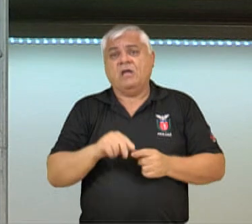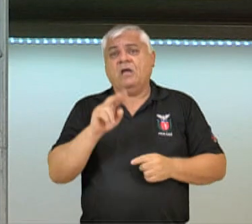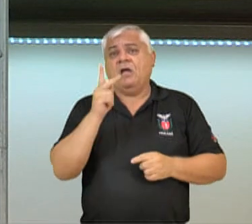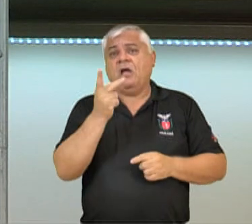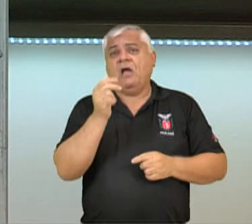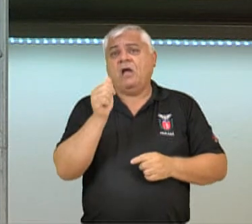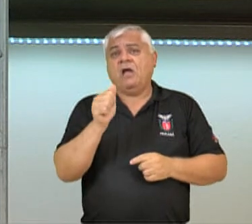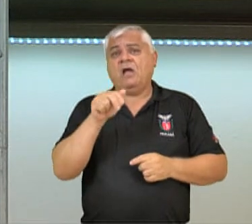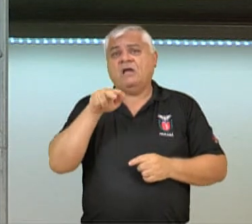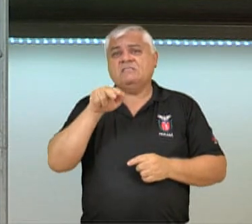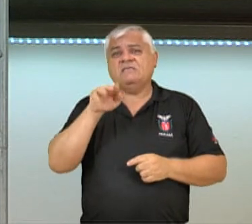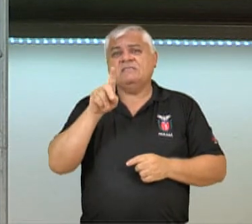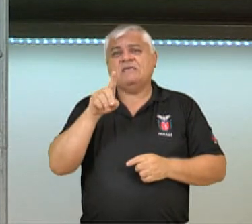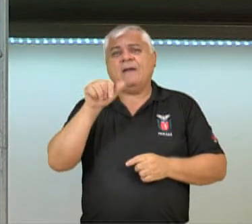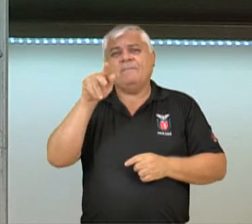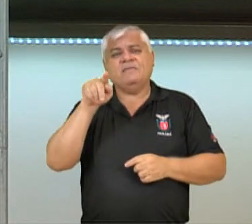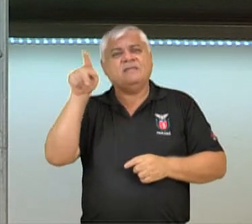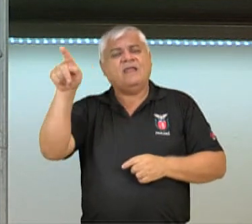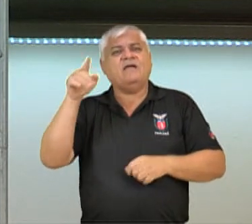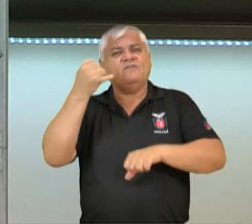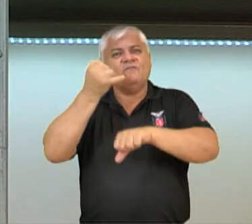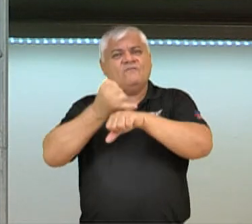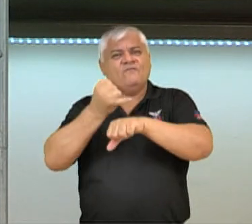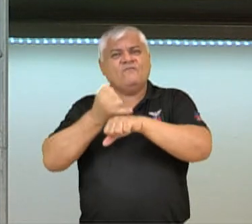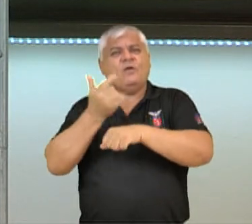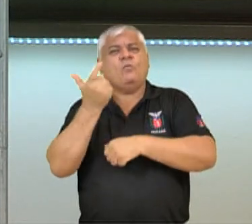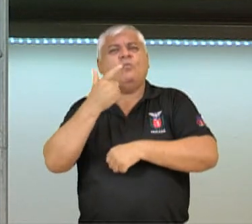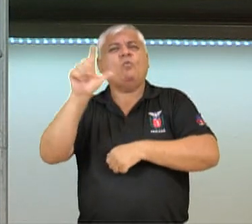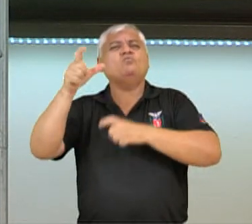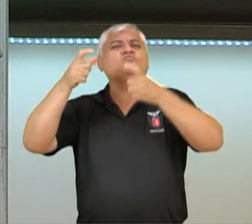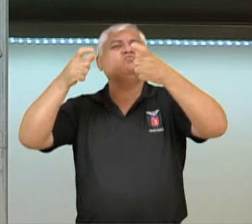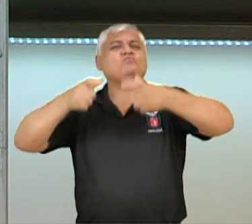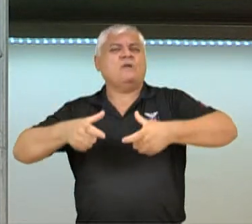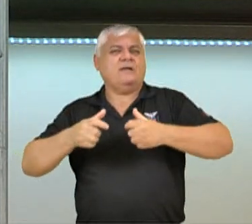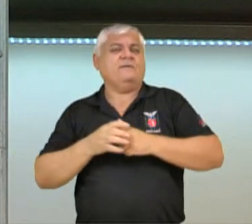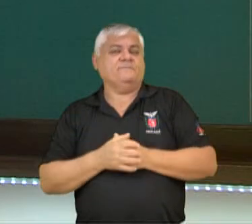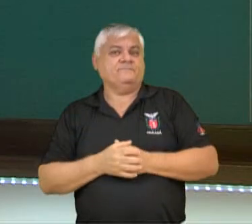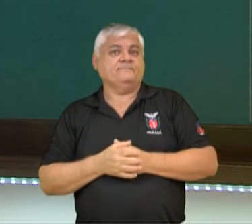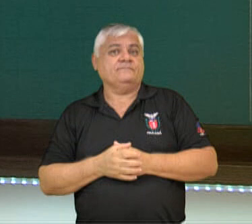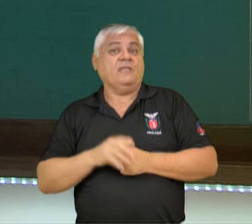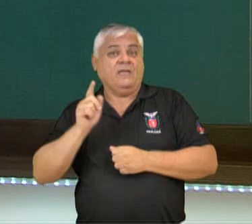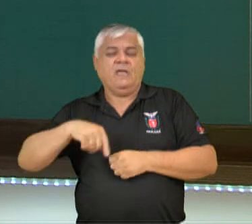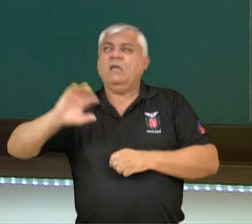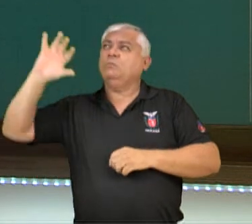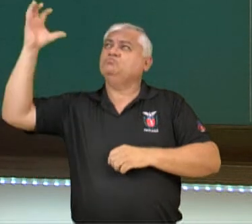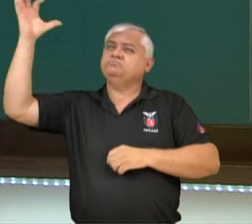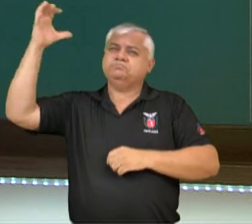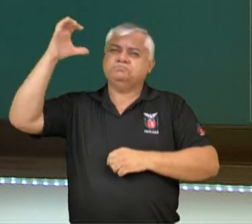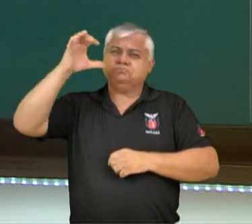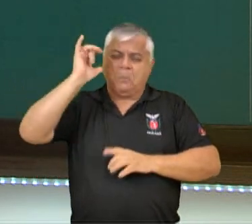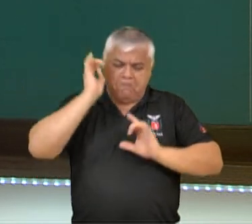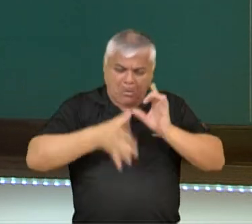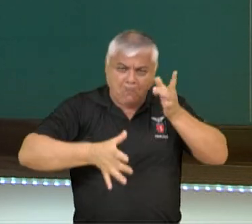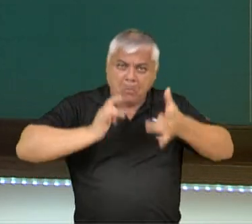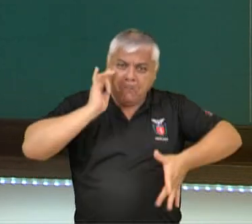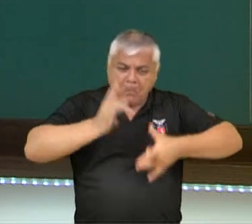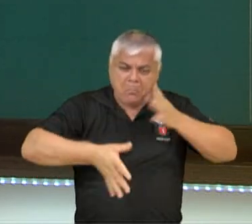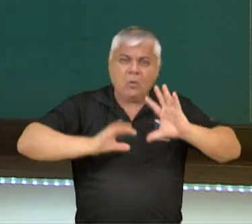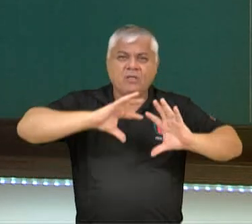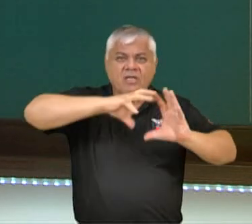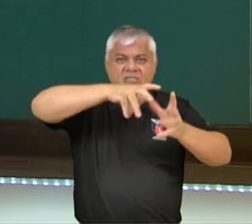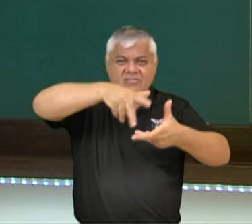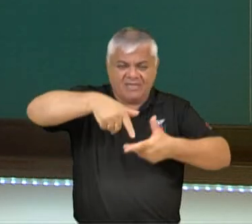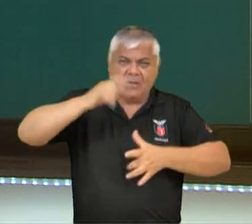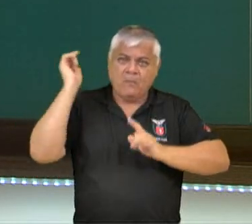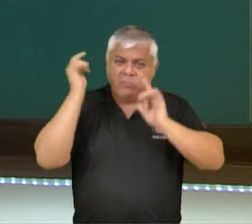numa espécie de um ferro feito de um outro espaço, de um outro lugar. São meteoros que caíam e inclusive os povos ficavam